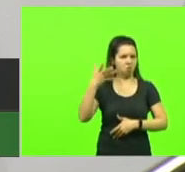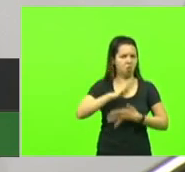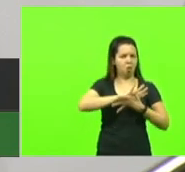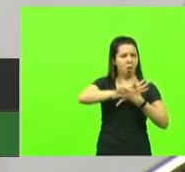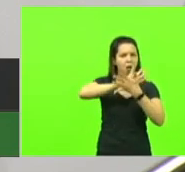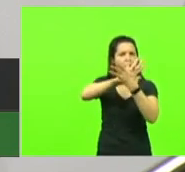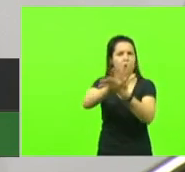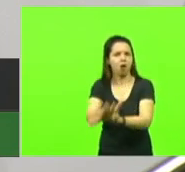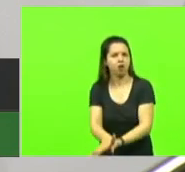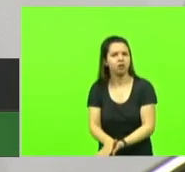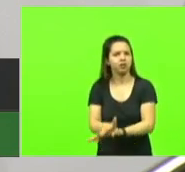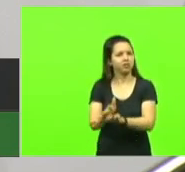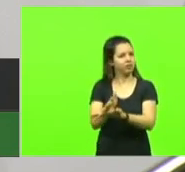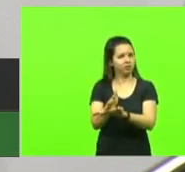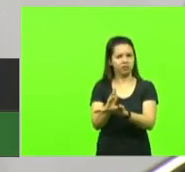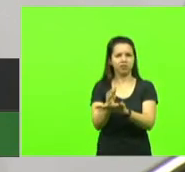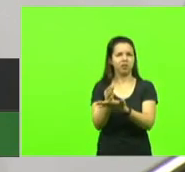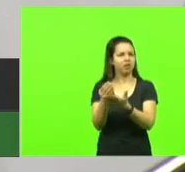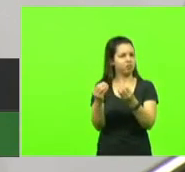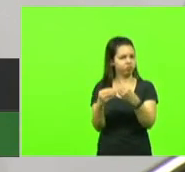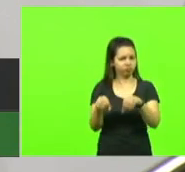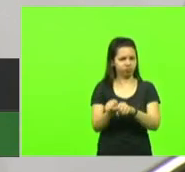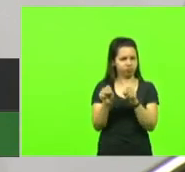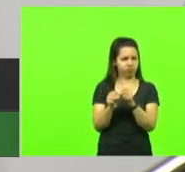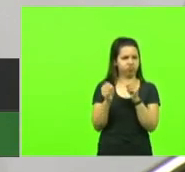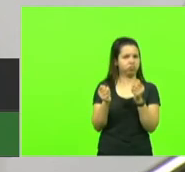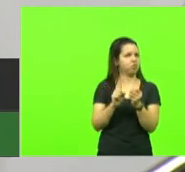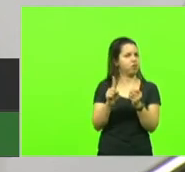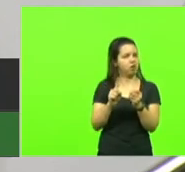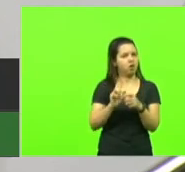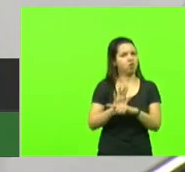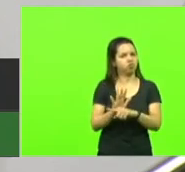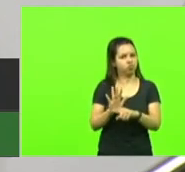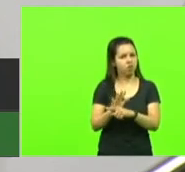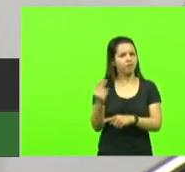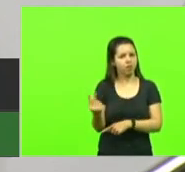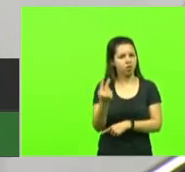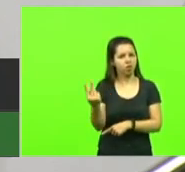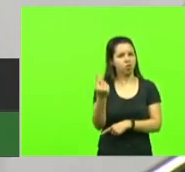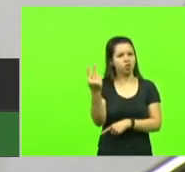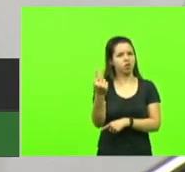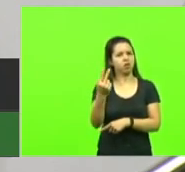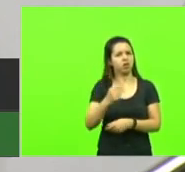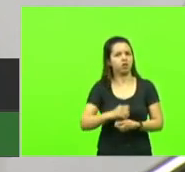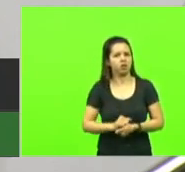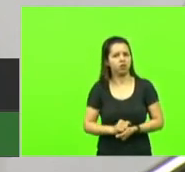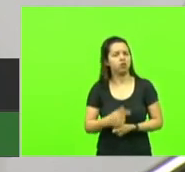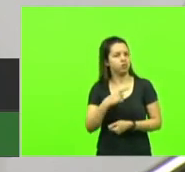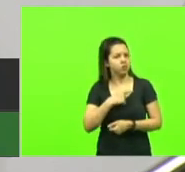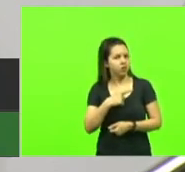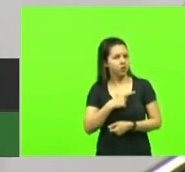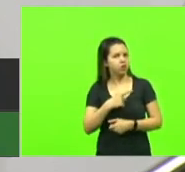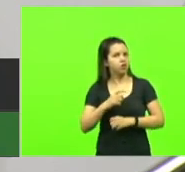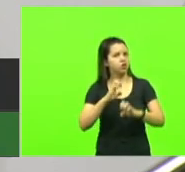fala desconstrutiva, eu sempre agrego valor, poxa vida, eu tenho engenheiros para fazer